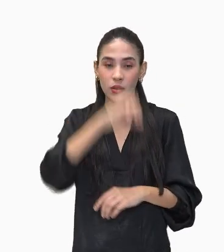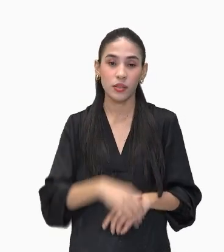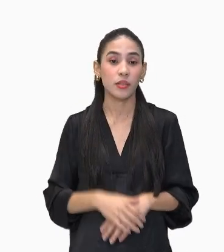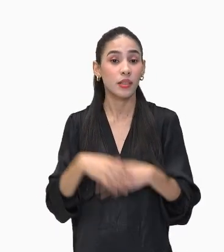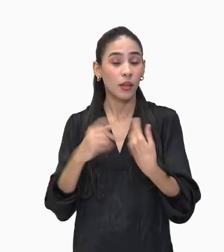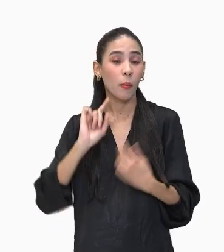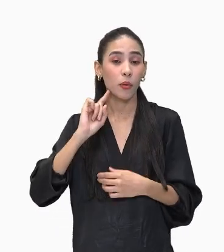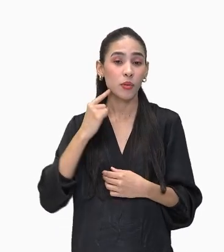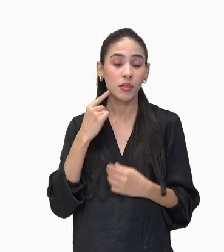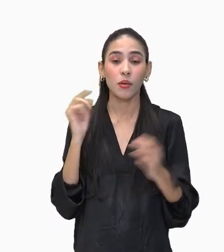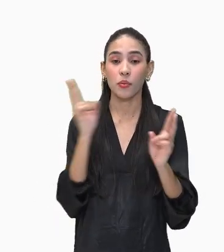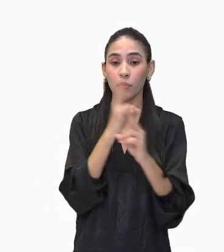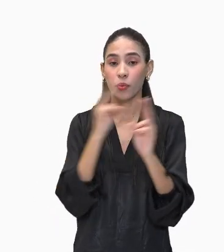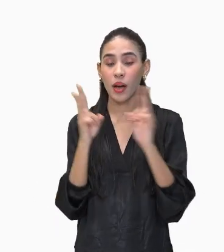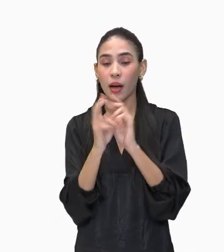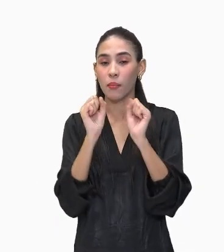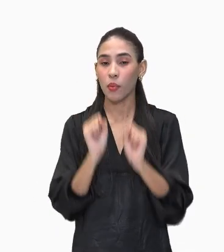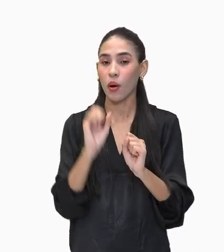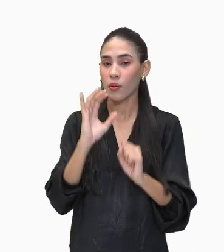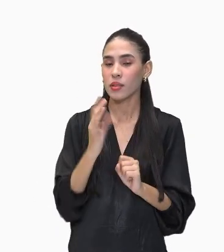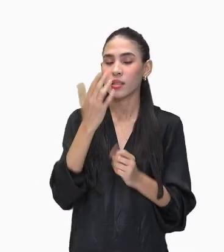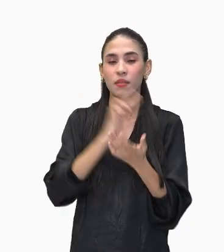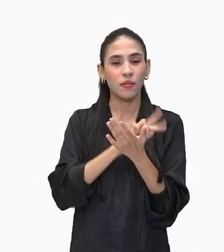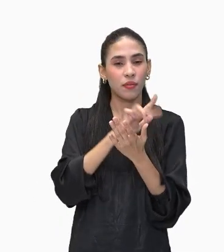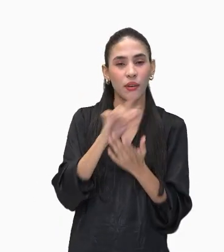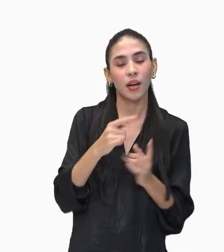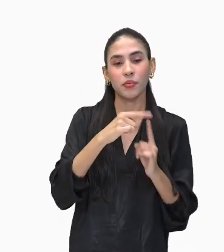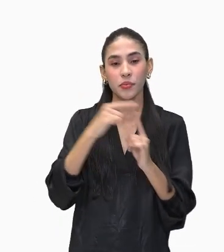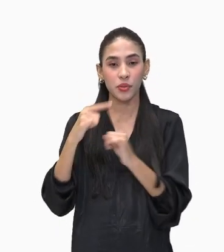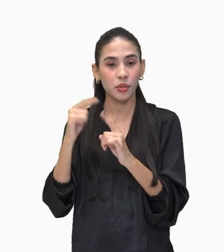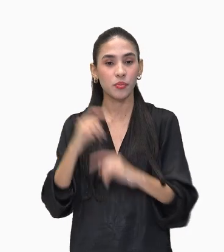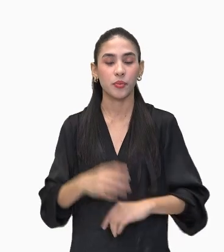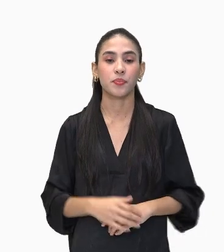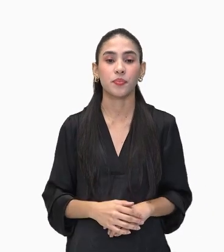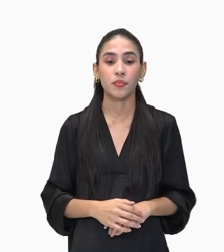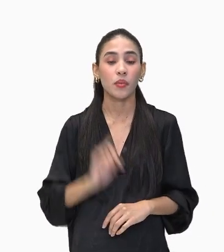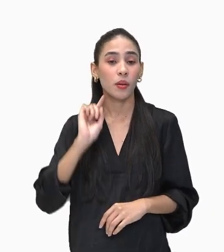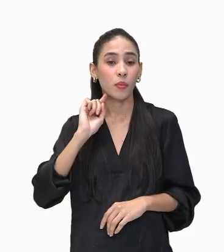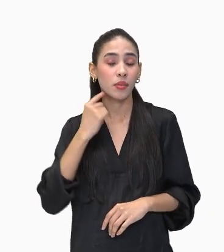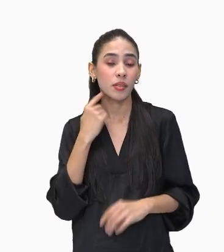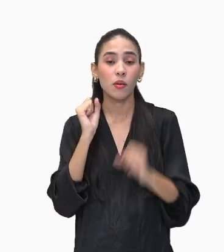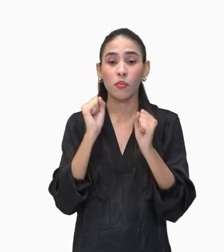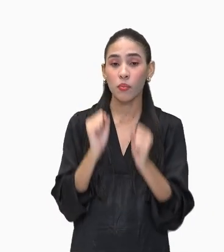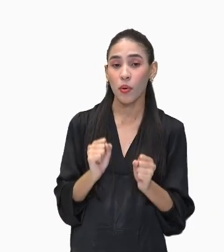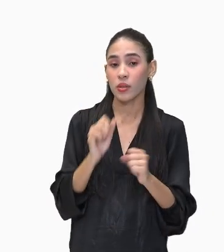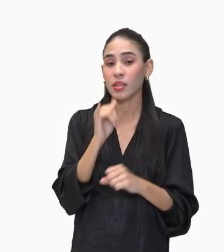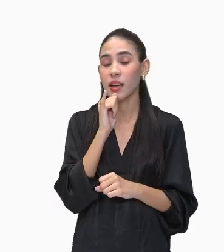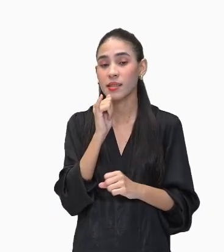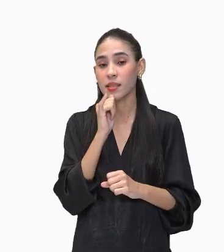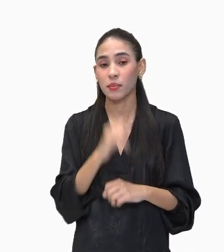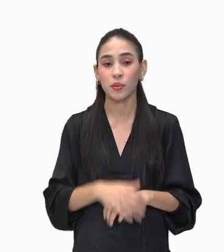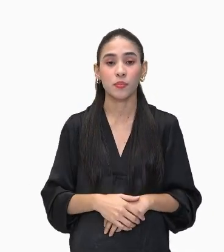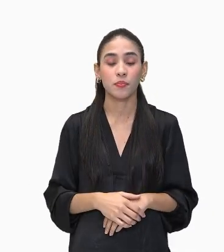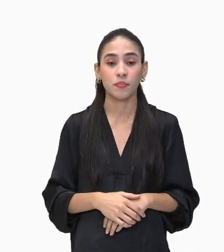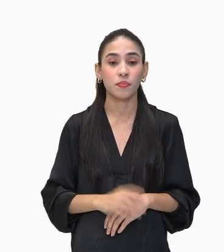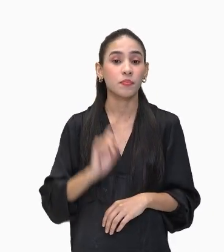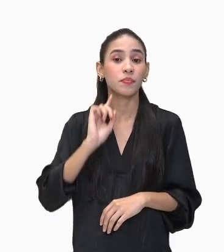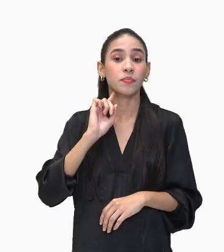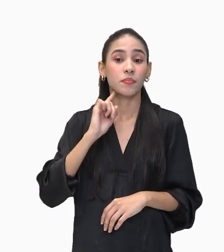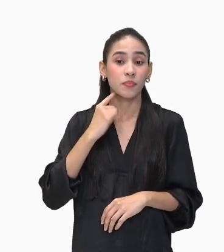ar, ela pode ocorrer de diversas formas, né? A poluição, ela pode ser ocorrer aí pela